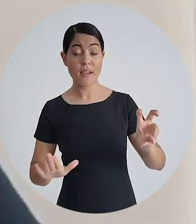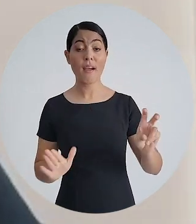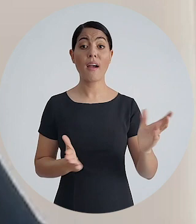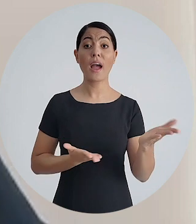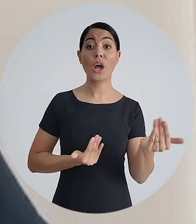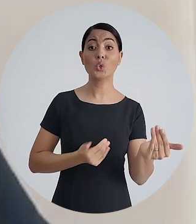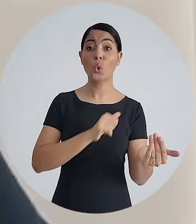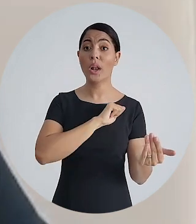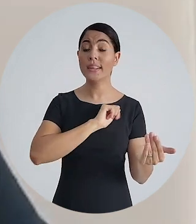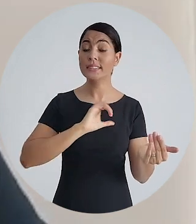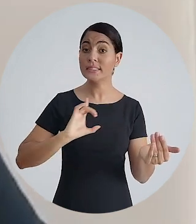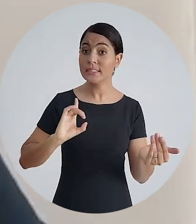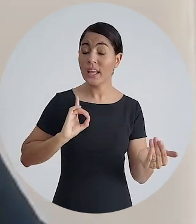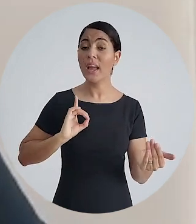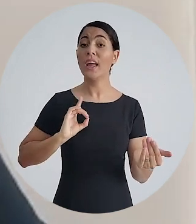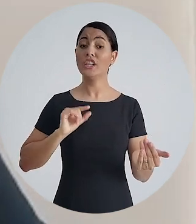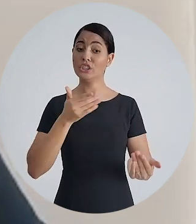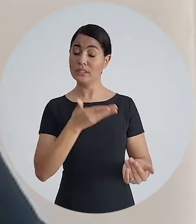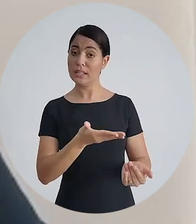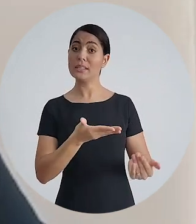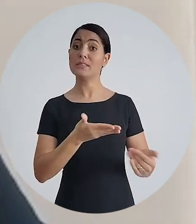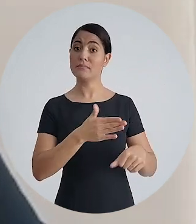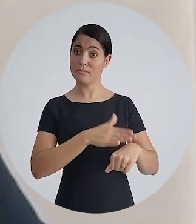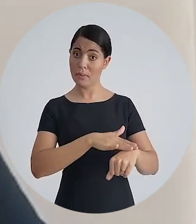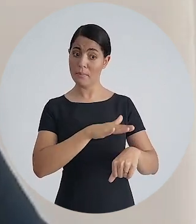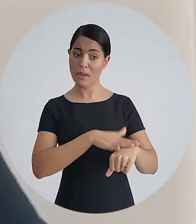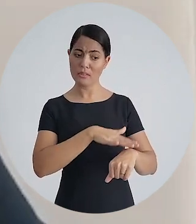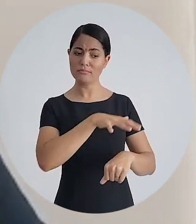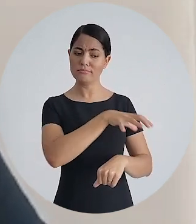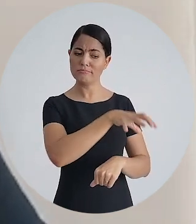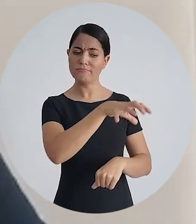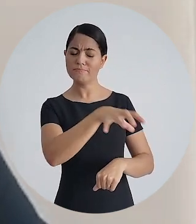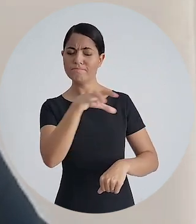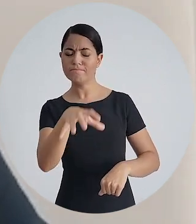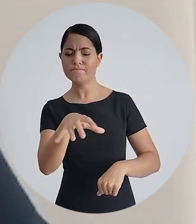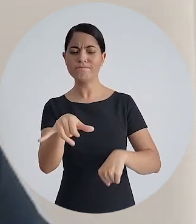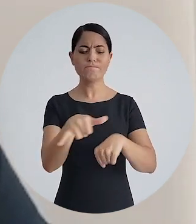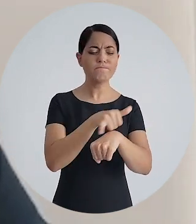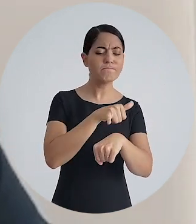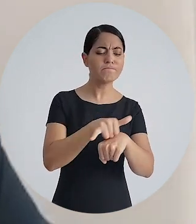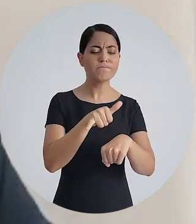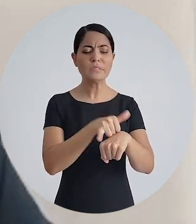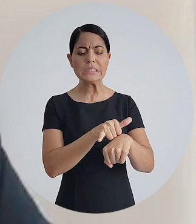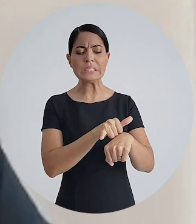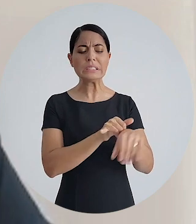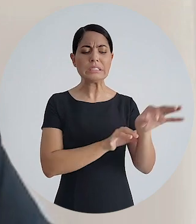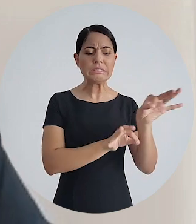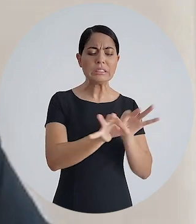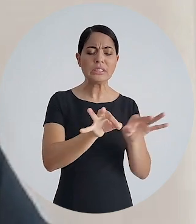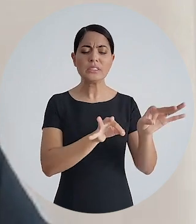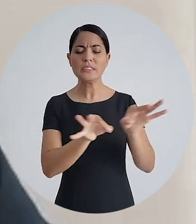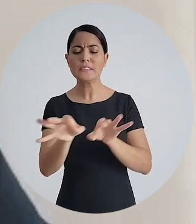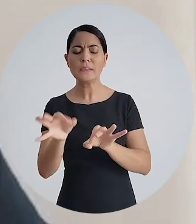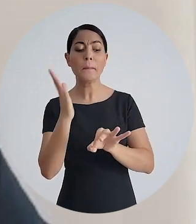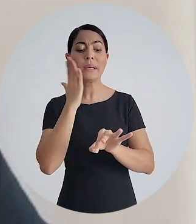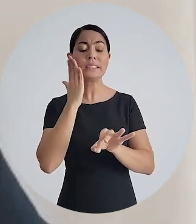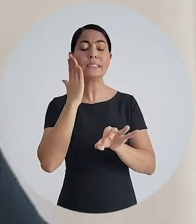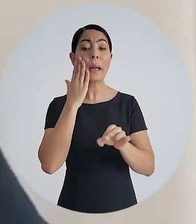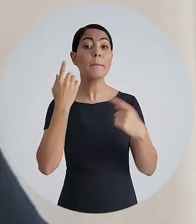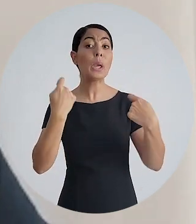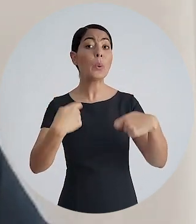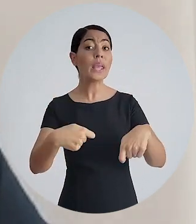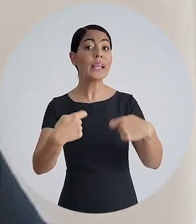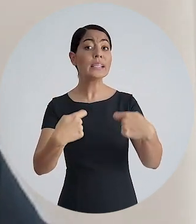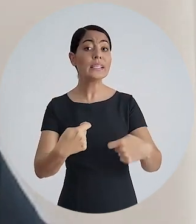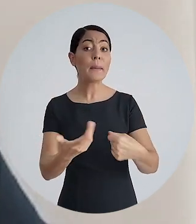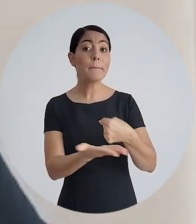do Adolescente, que nos seus segmentos podem traçar o panorama